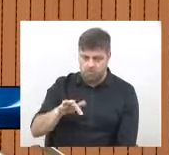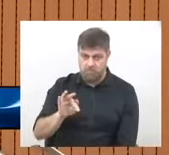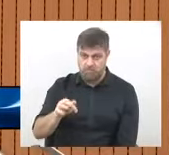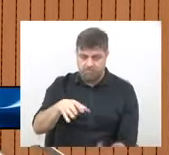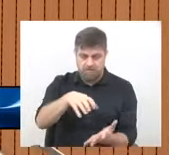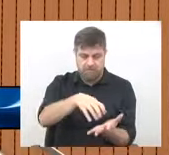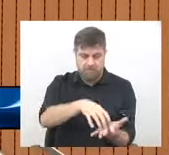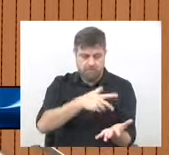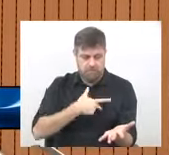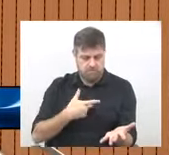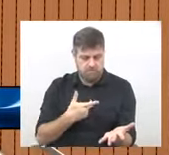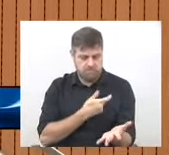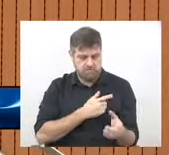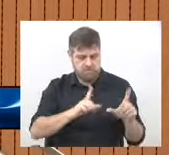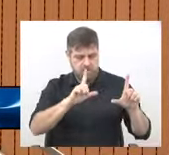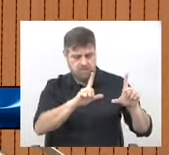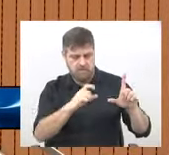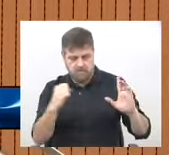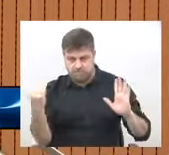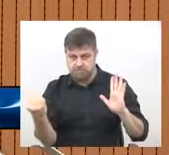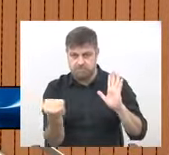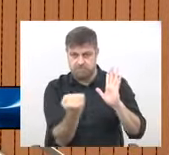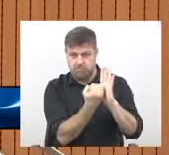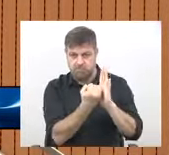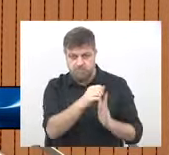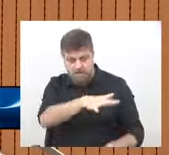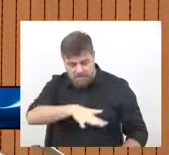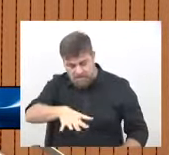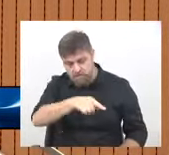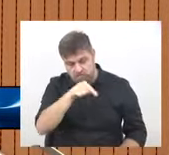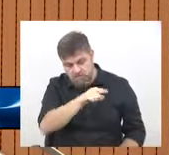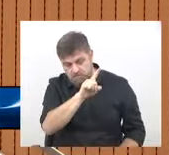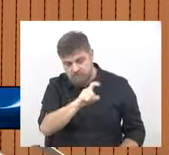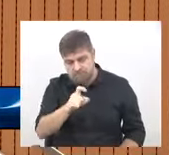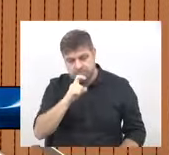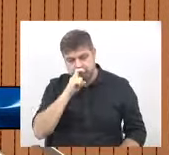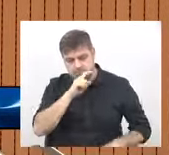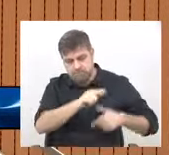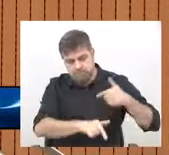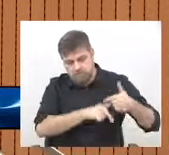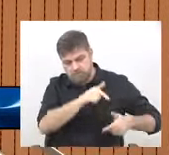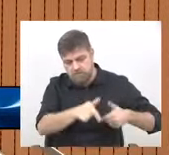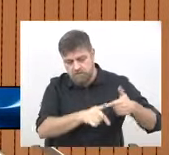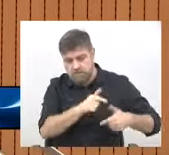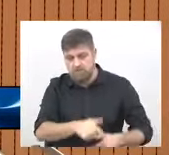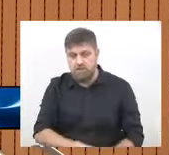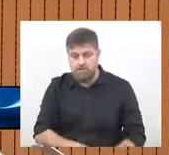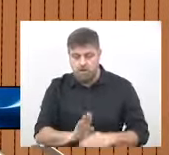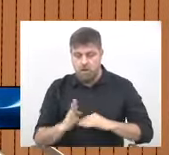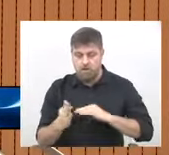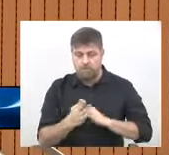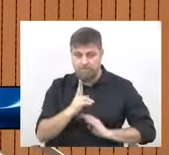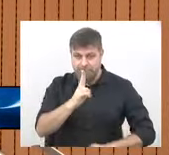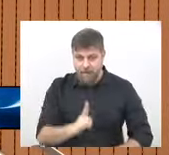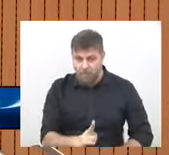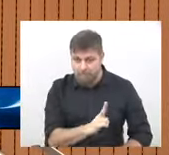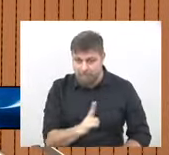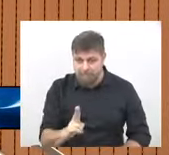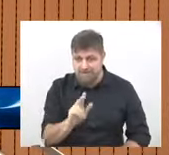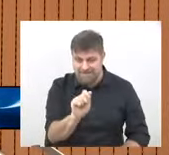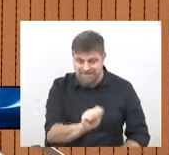de saúde, naquela região que o senhor tanto trabalha e tanto preserva, que é a Vila Padre Anchieta. Então, obrigado mais uma vez por